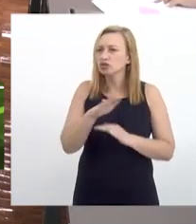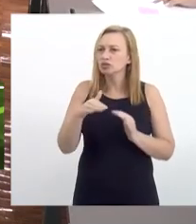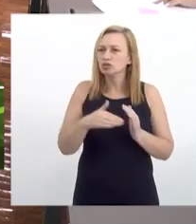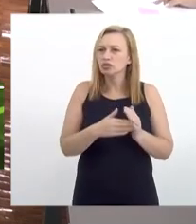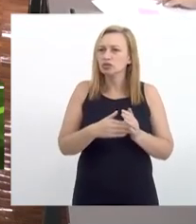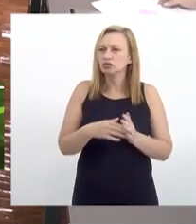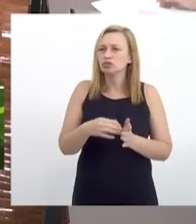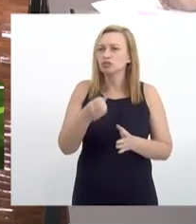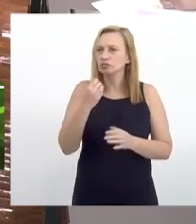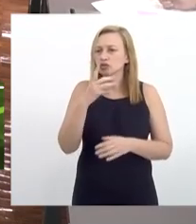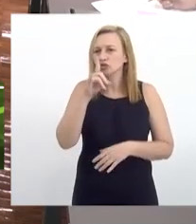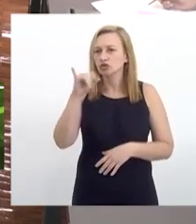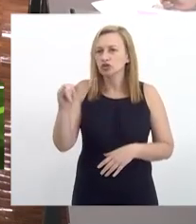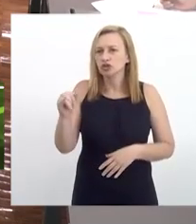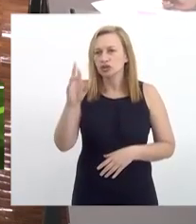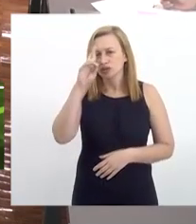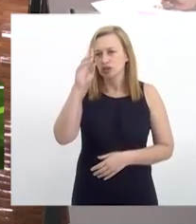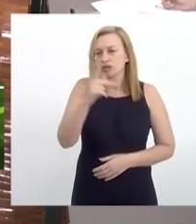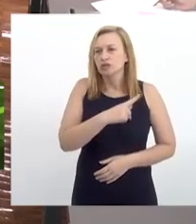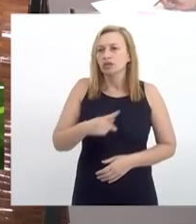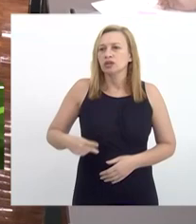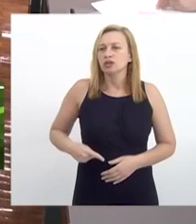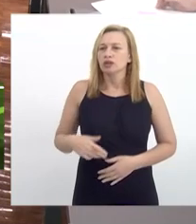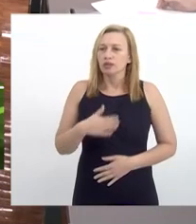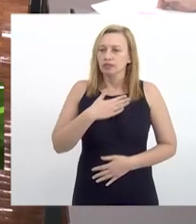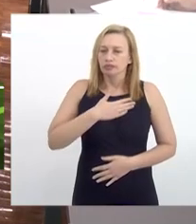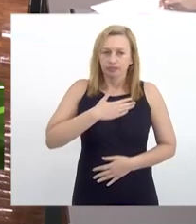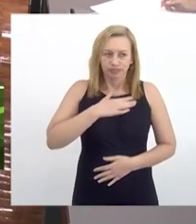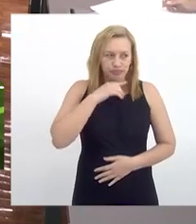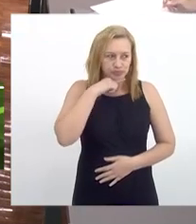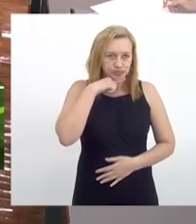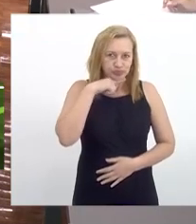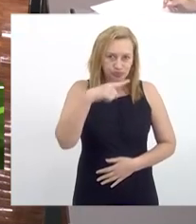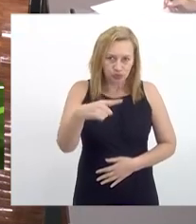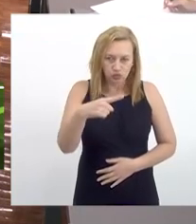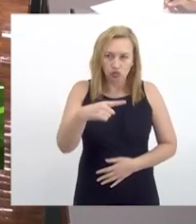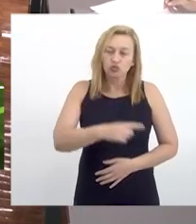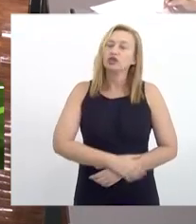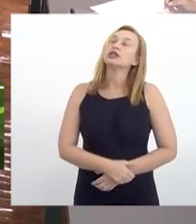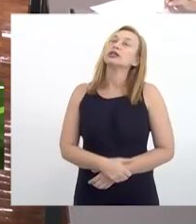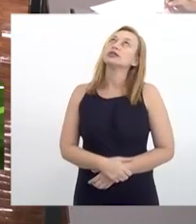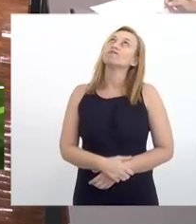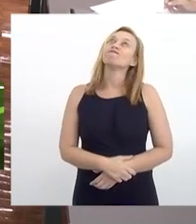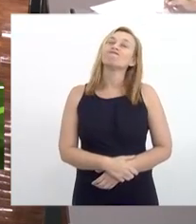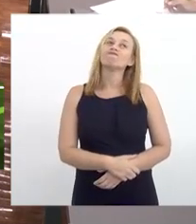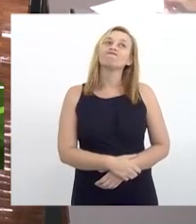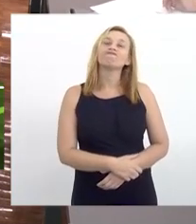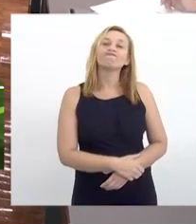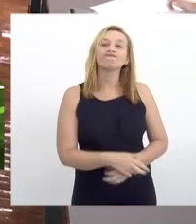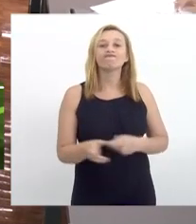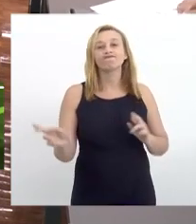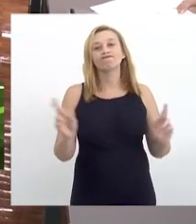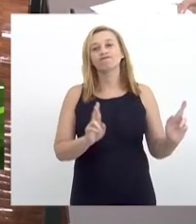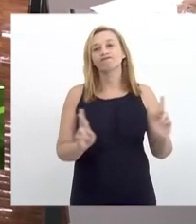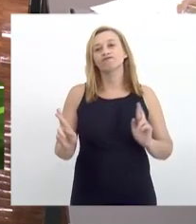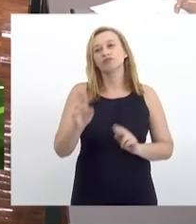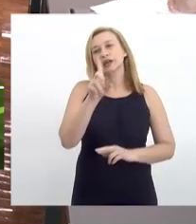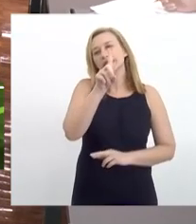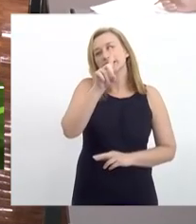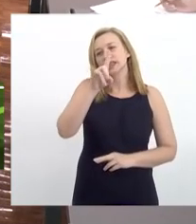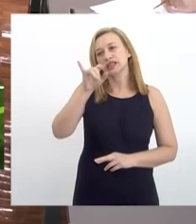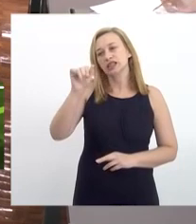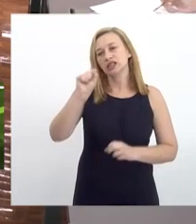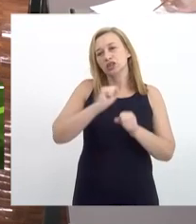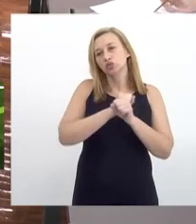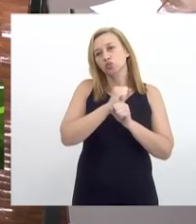presidente. A minha dúvida é em relação à data, ao